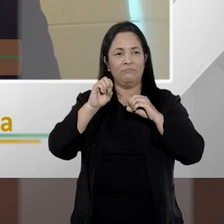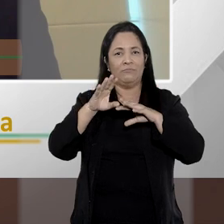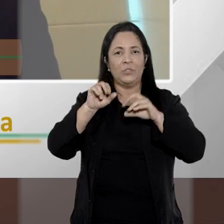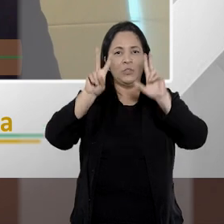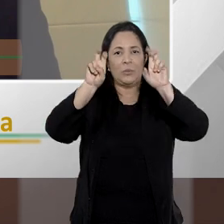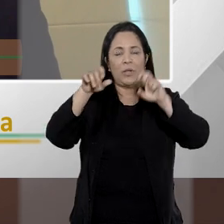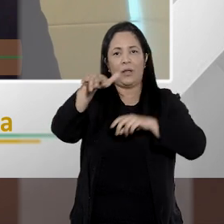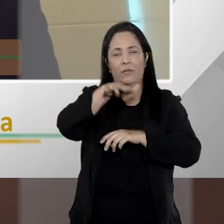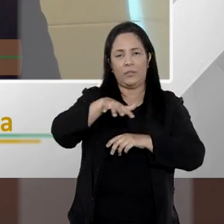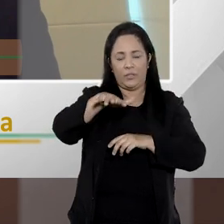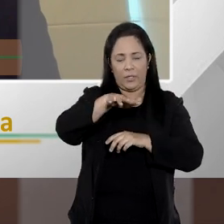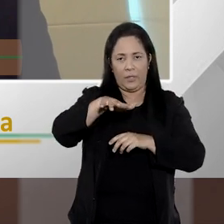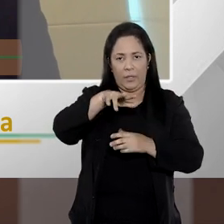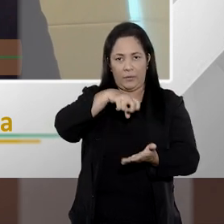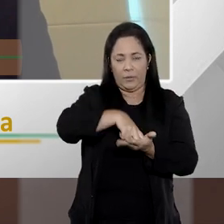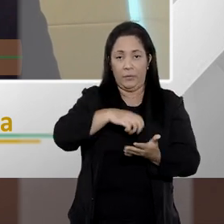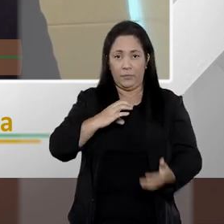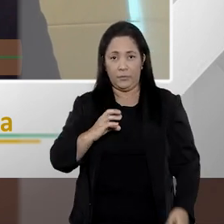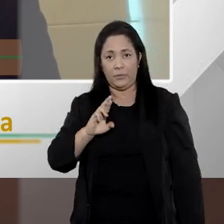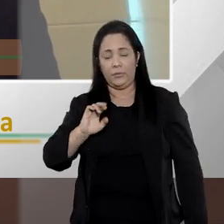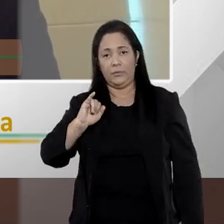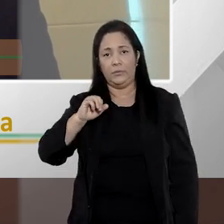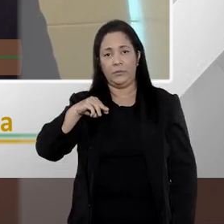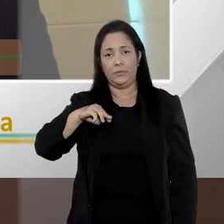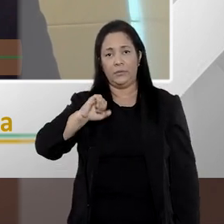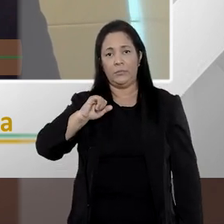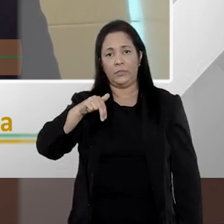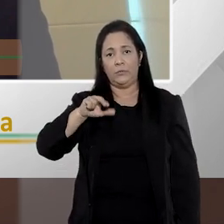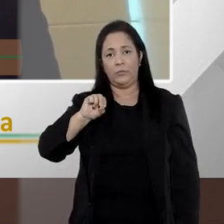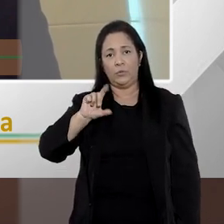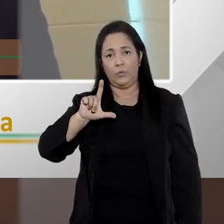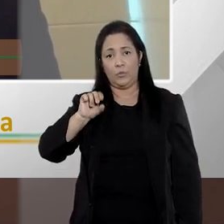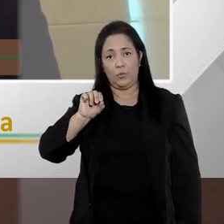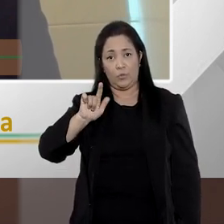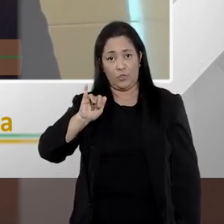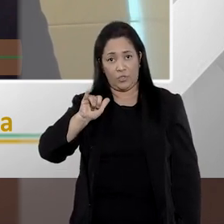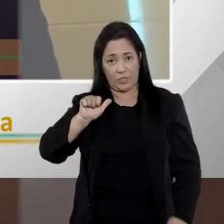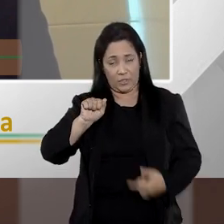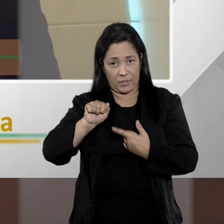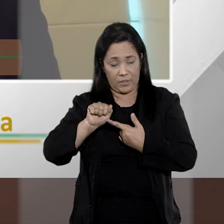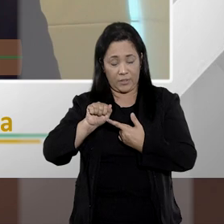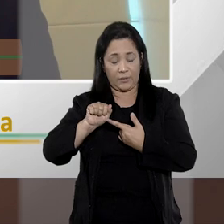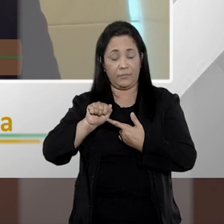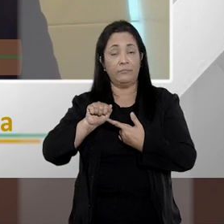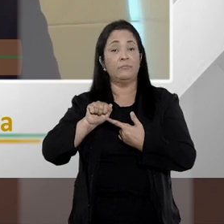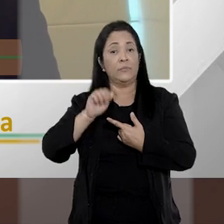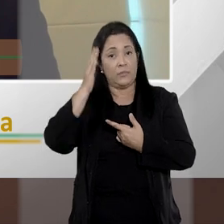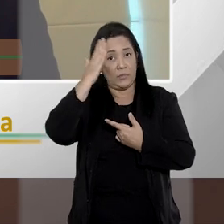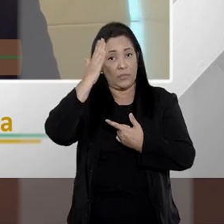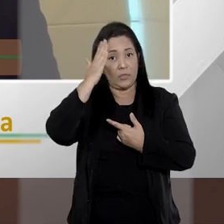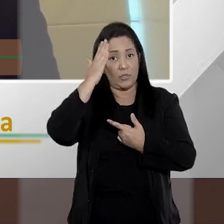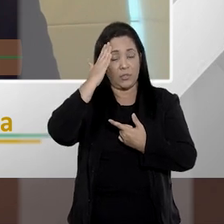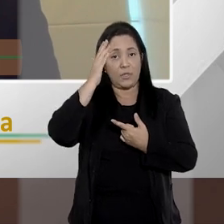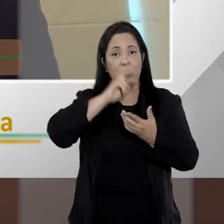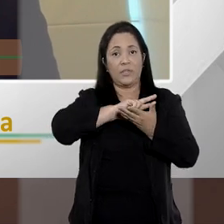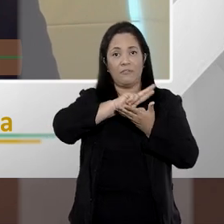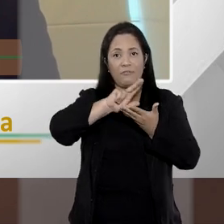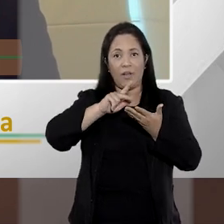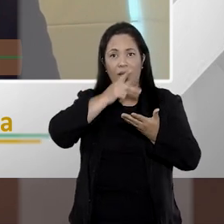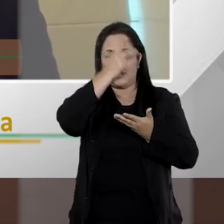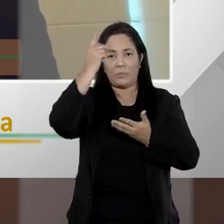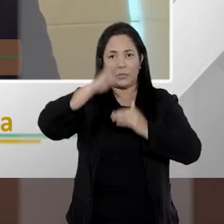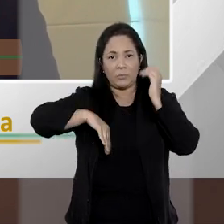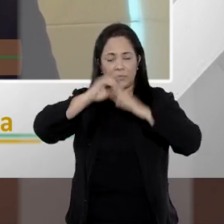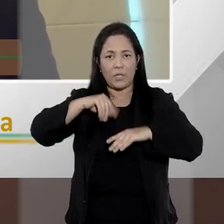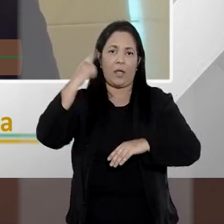é algo que nós, juristas, operadores do direito, enfrentamos. E todos os atores, isso aqui é muito importante destacar,